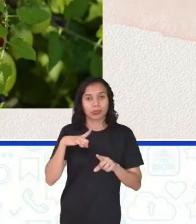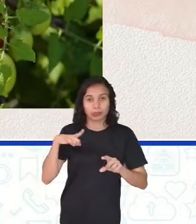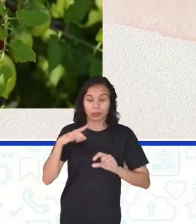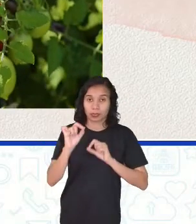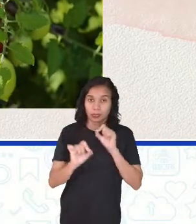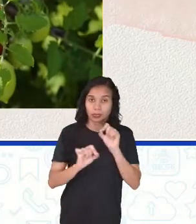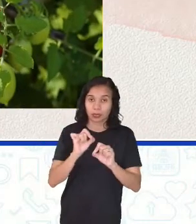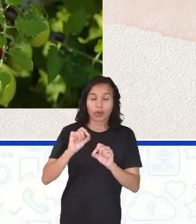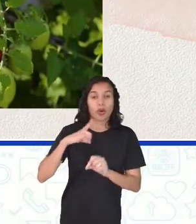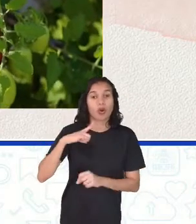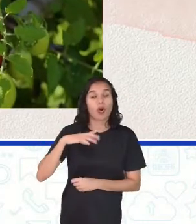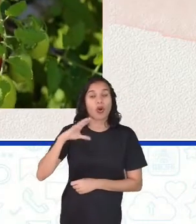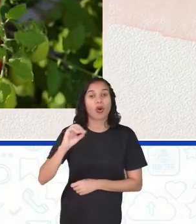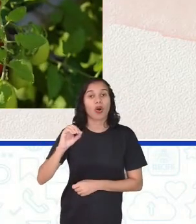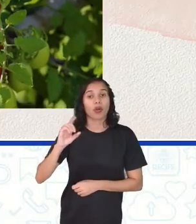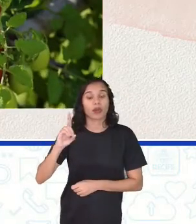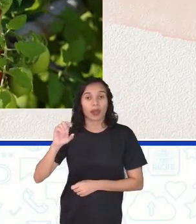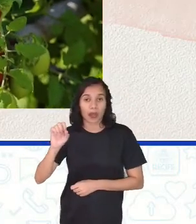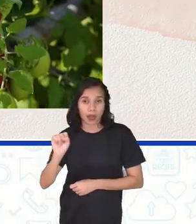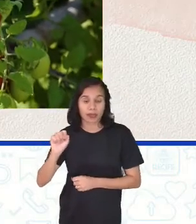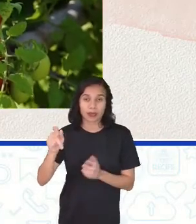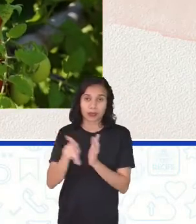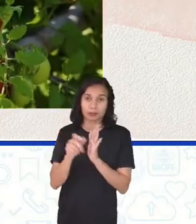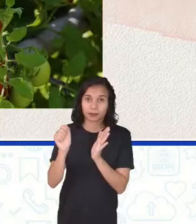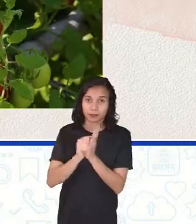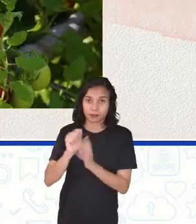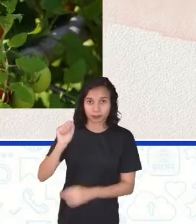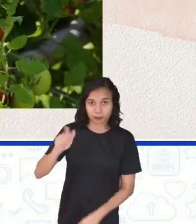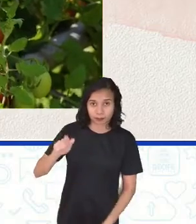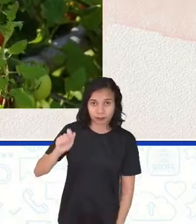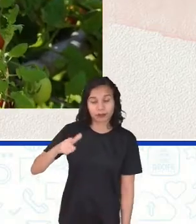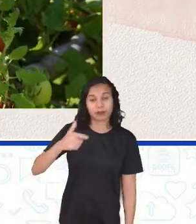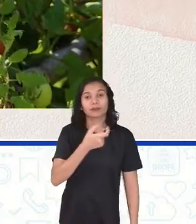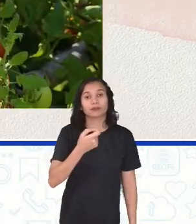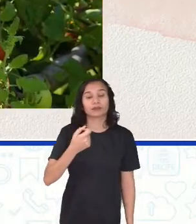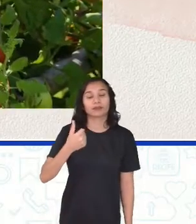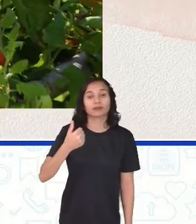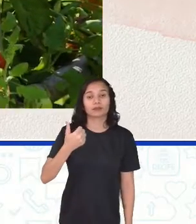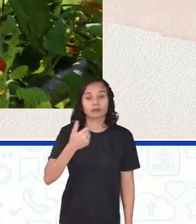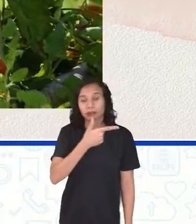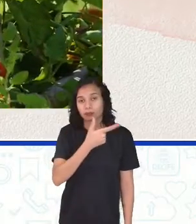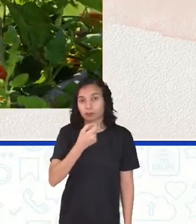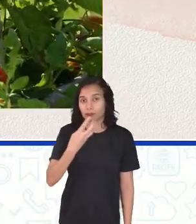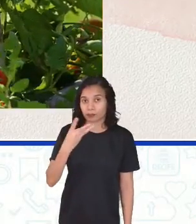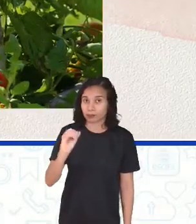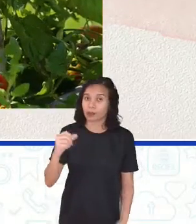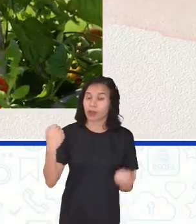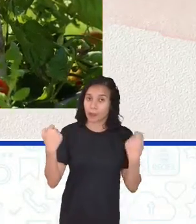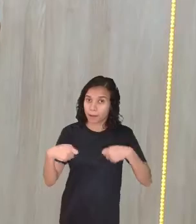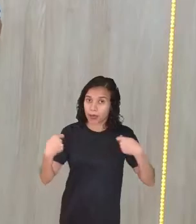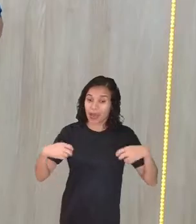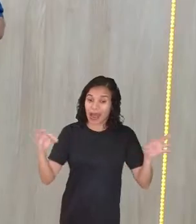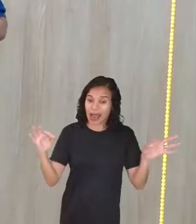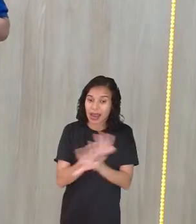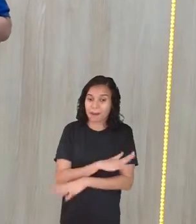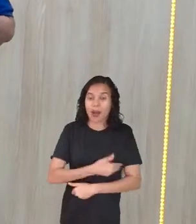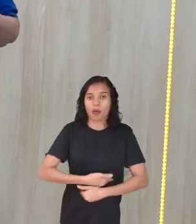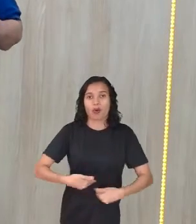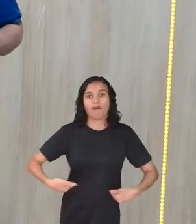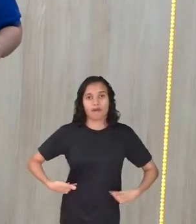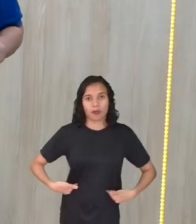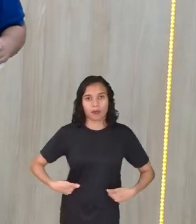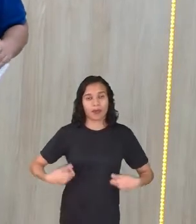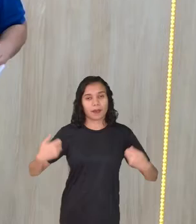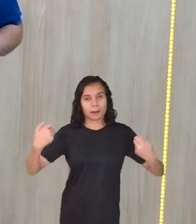um dos ODS, né, da Agenda 2030, onde diz que a gente tem que acabar com essa fome. E para isso a gente